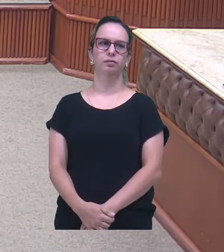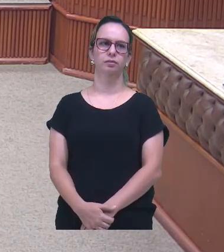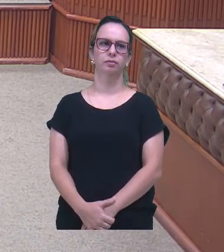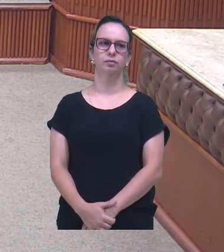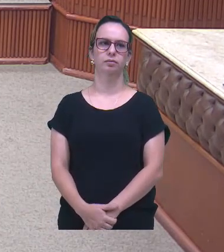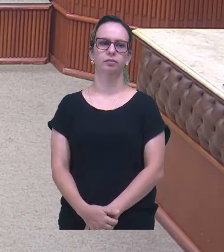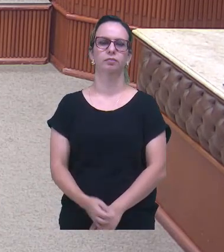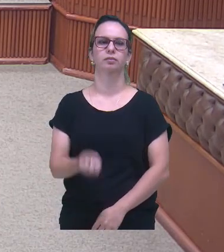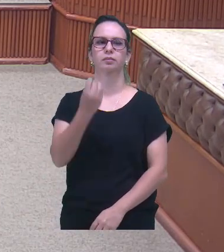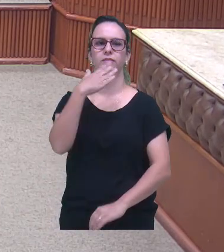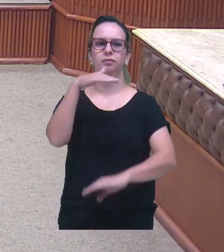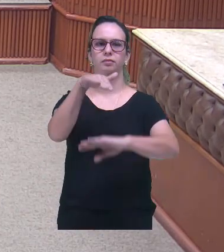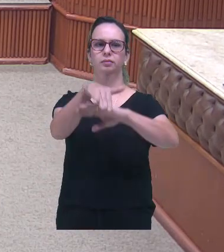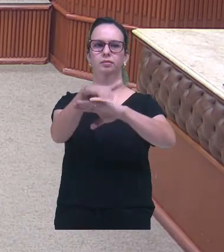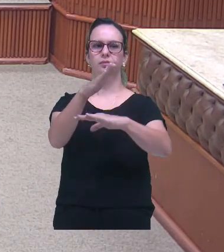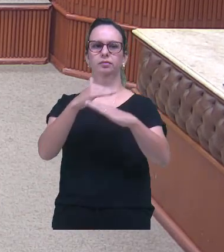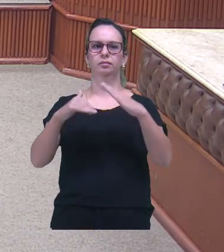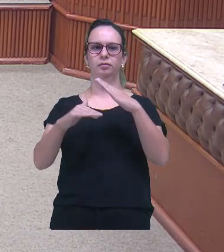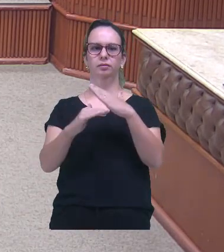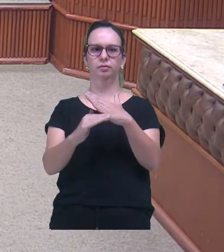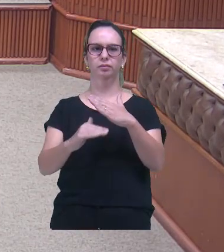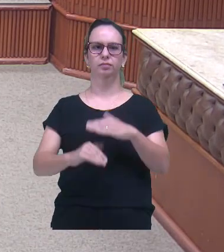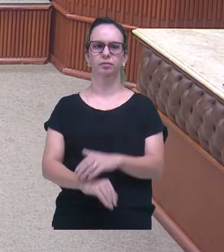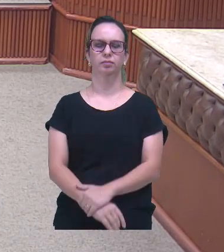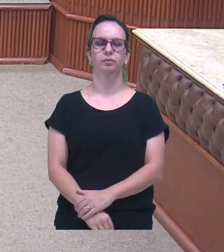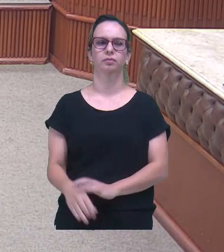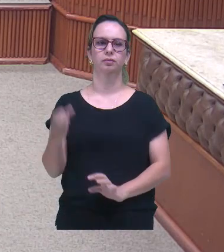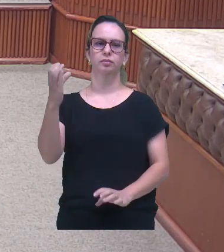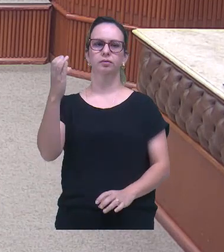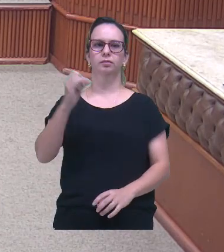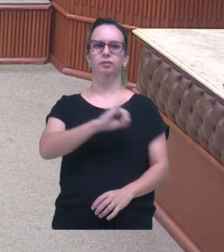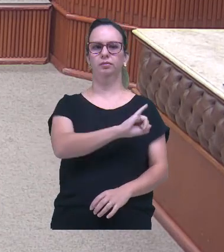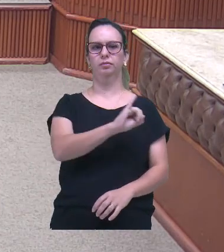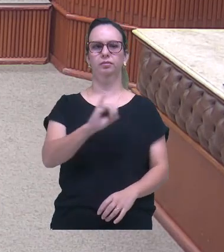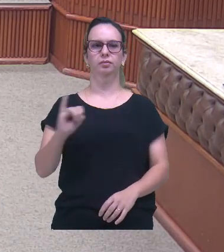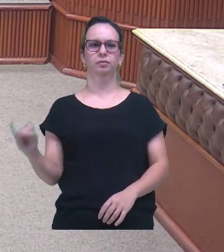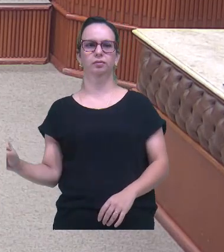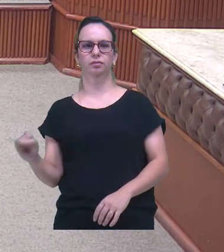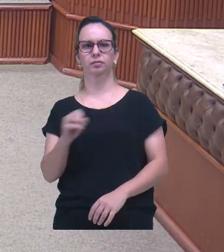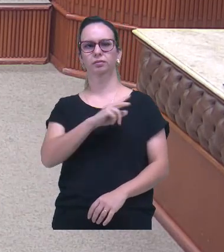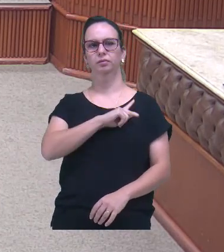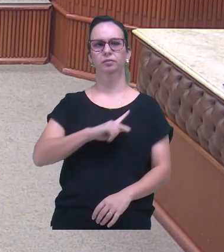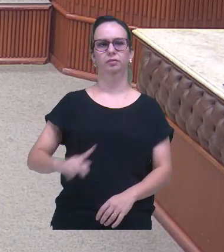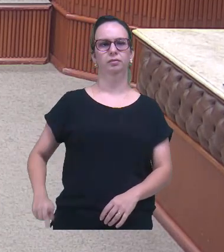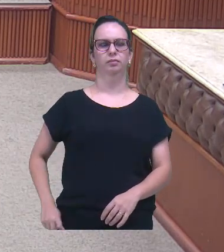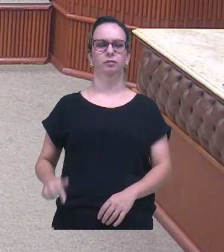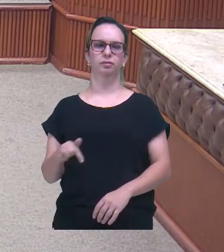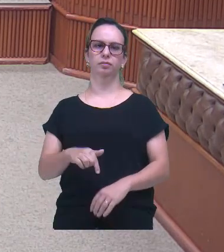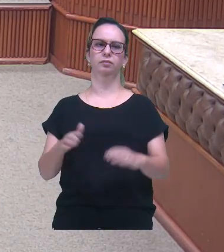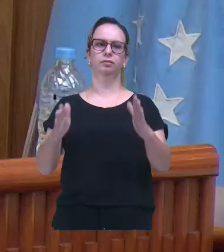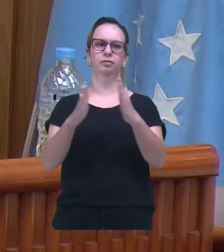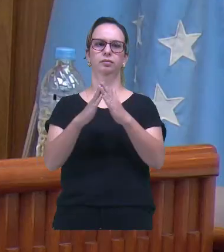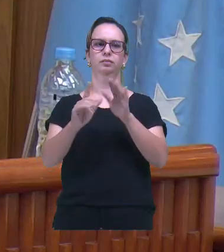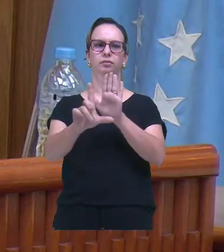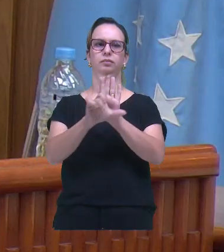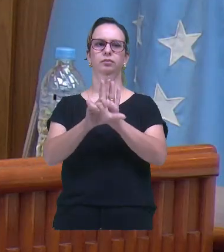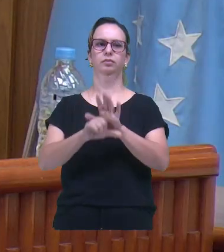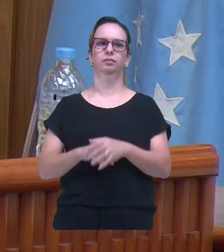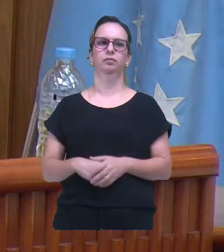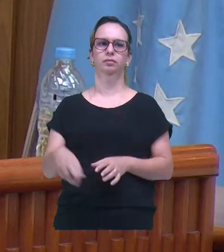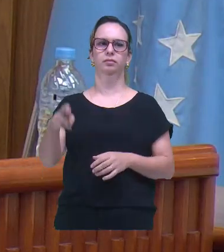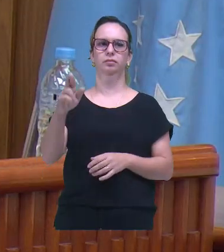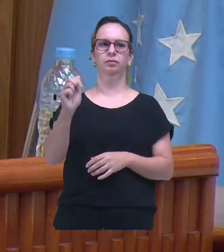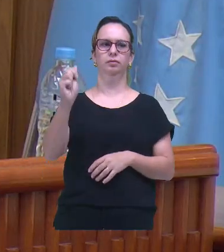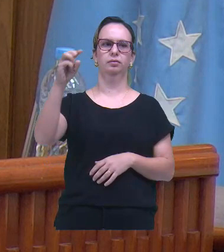Boa noite a todos. Quero cumprimentar o presidente dessa Casa de Leis, o senhor